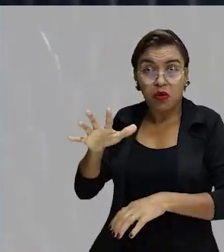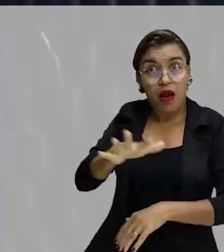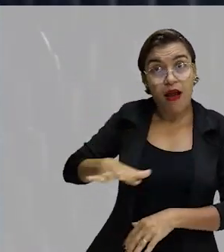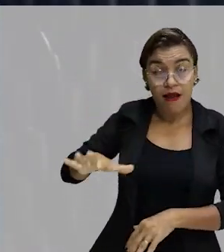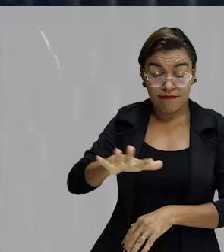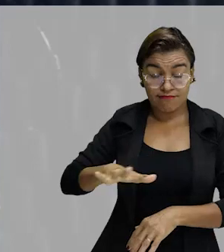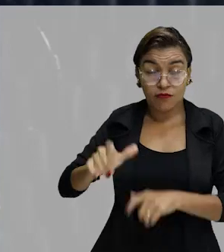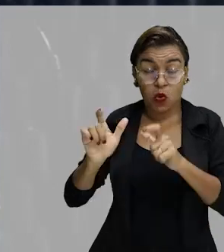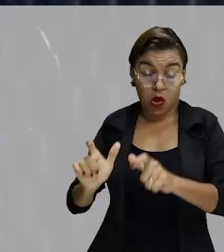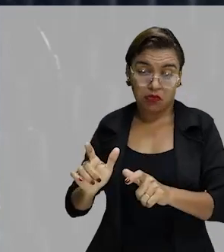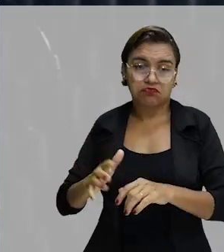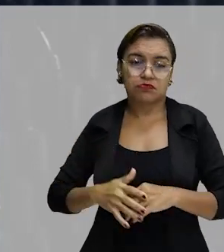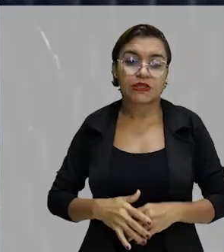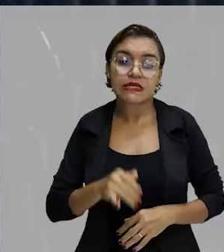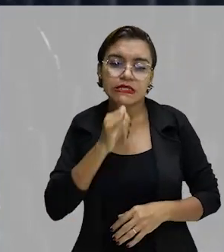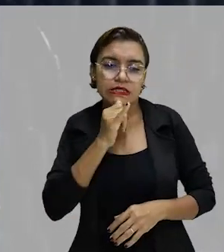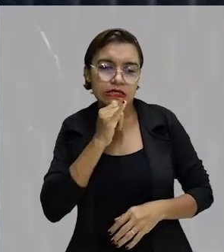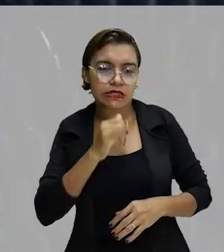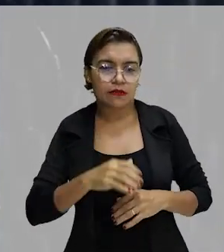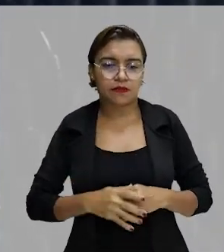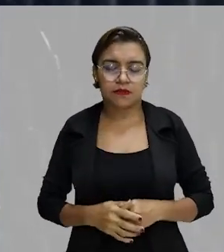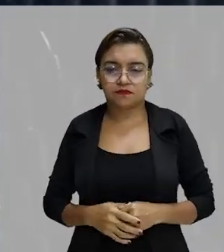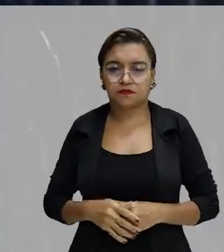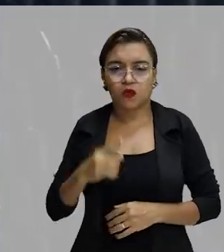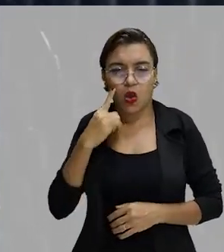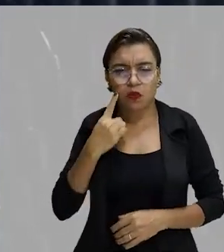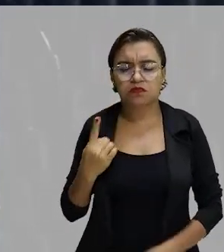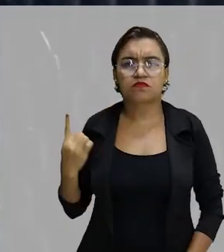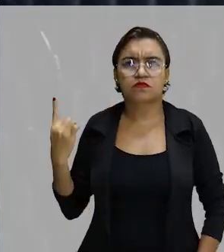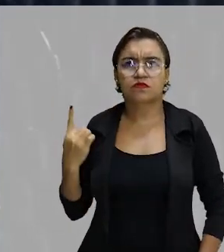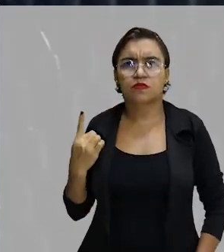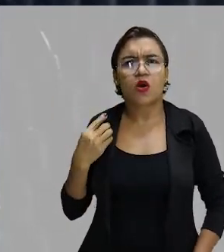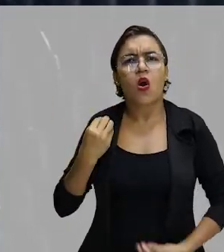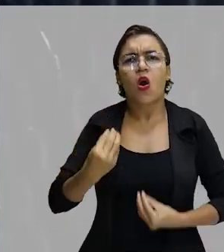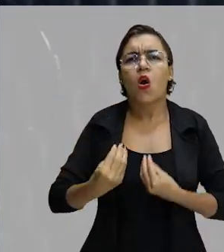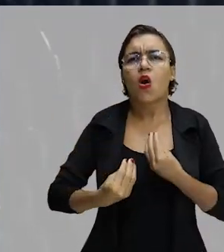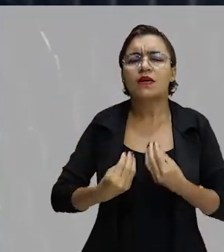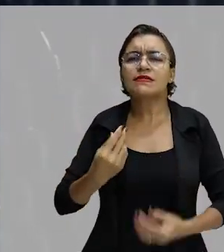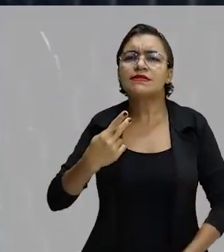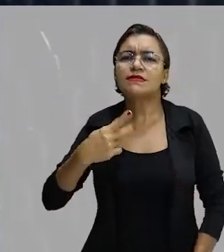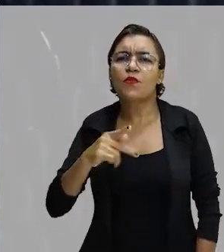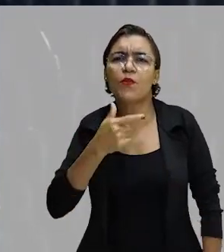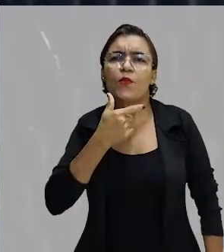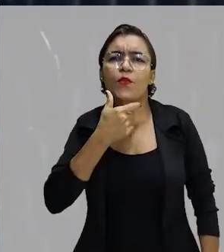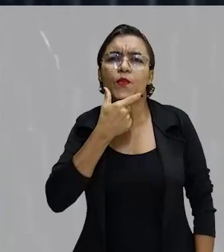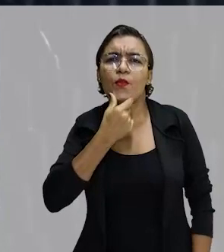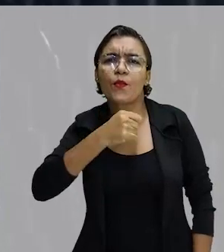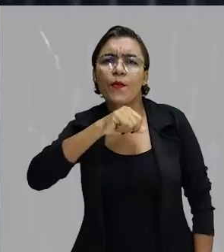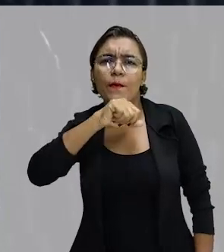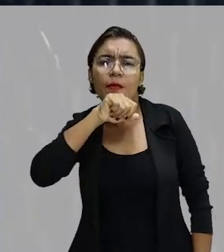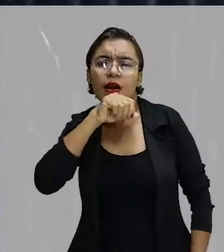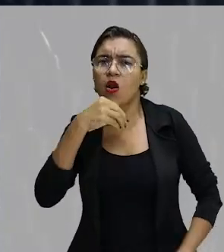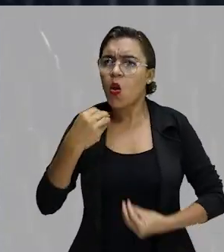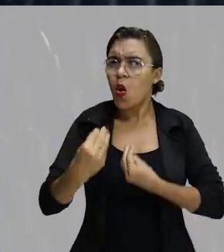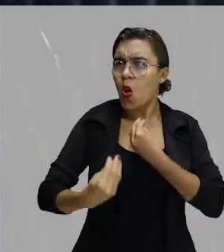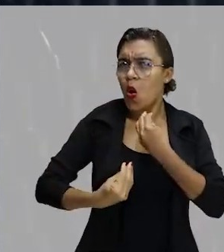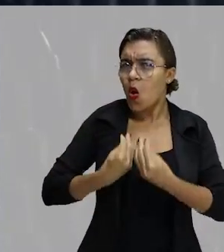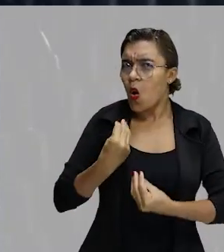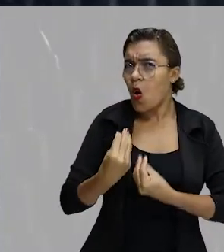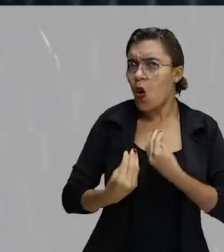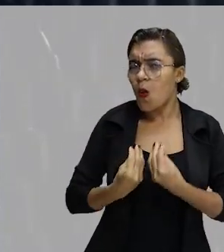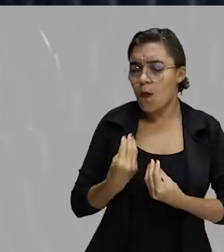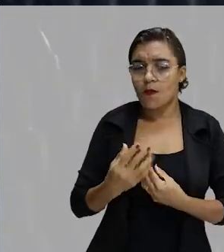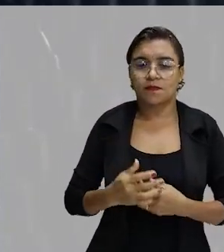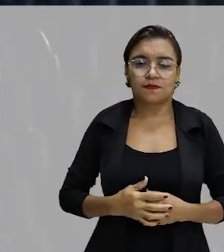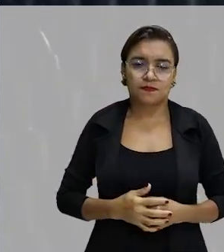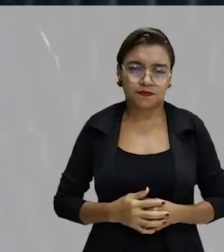oração. Então, por exemplo, what is your father like? Como é o seu pai? Querendo saber do estado, da aparência dele.